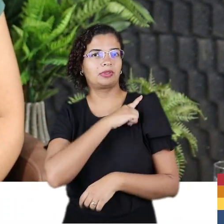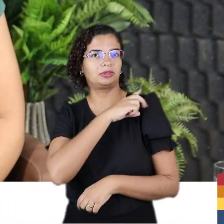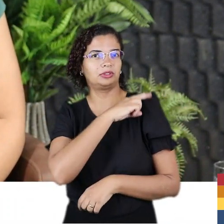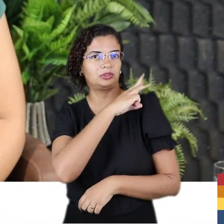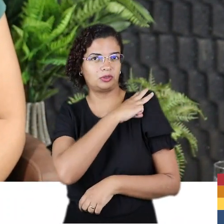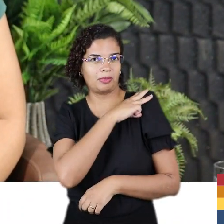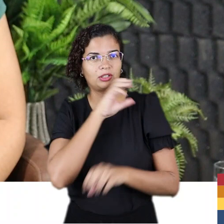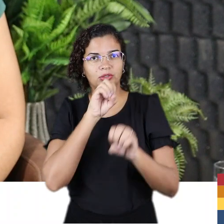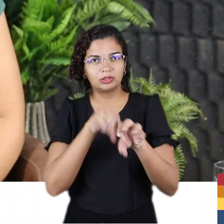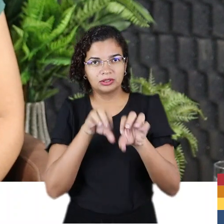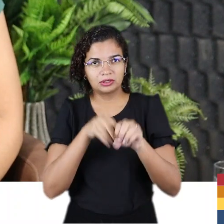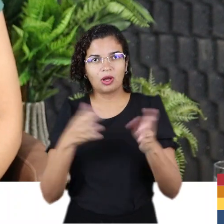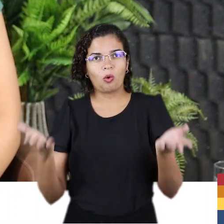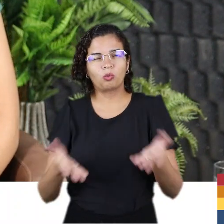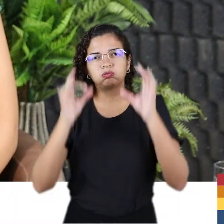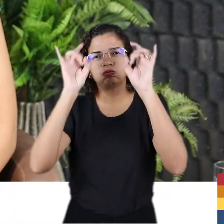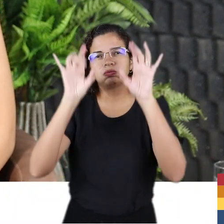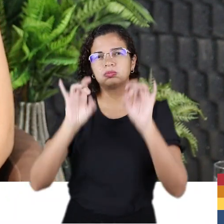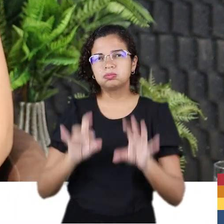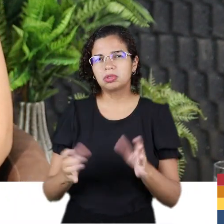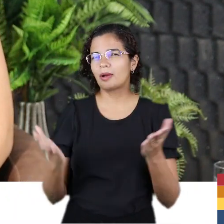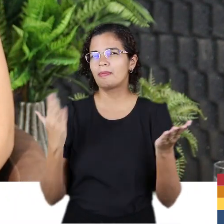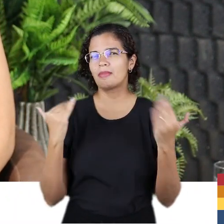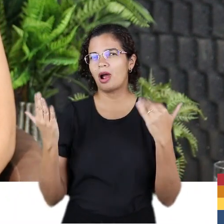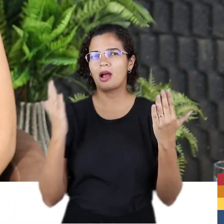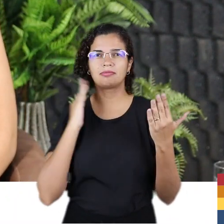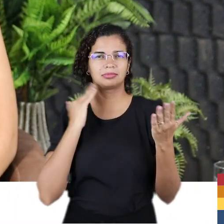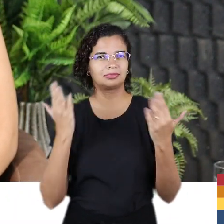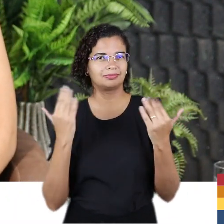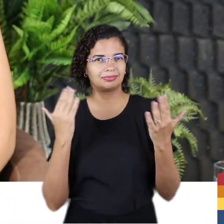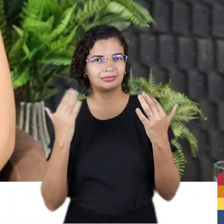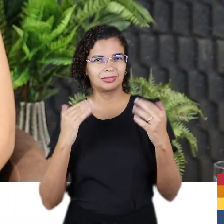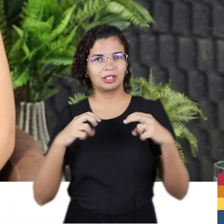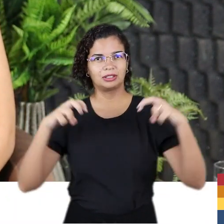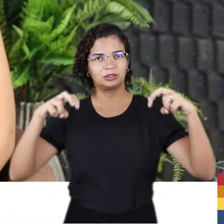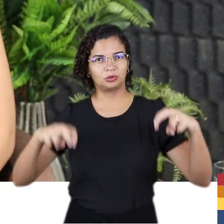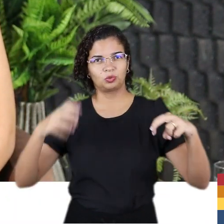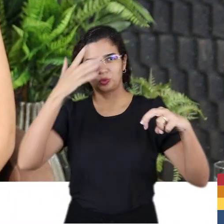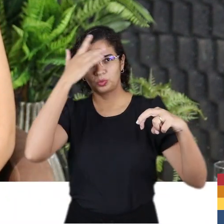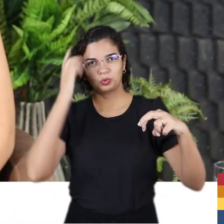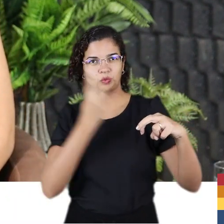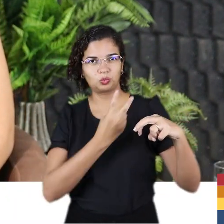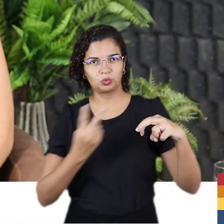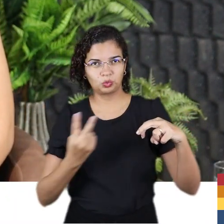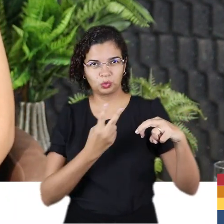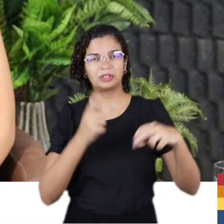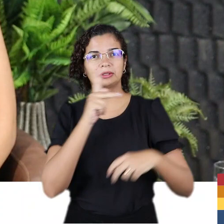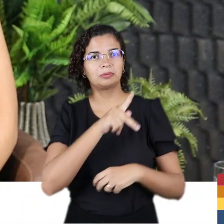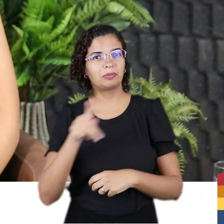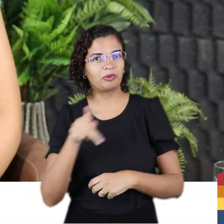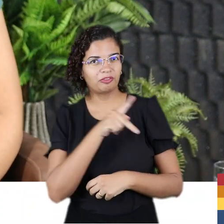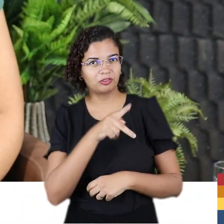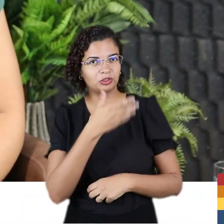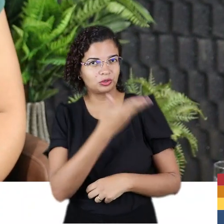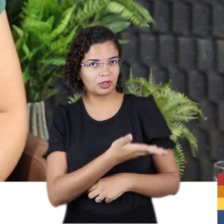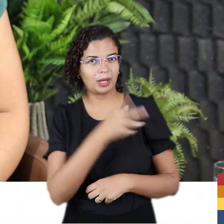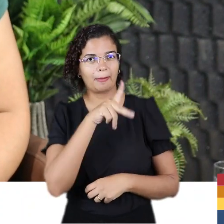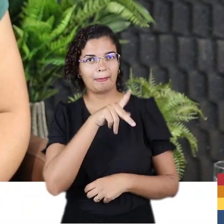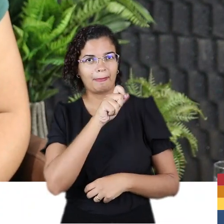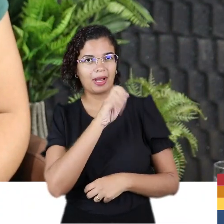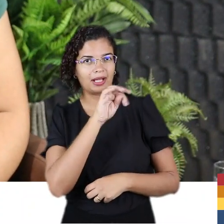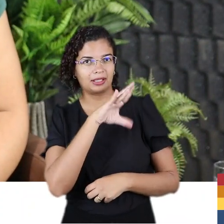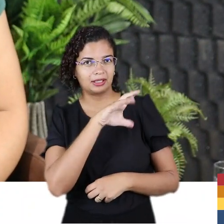muito especial hoje um bate-papo aqui com as duas professoras, a professora Patrícia e a professora